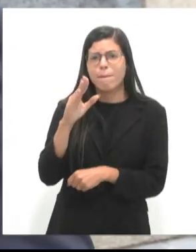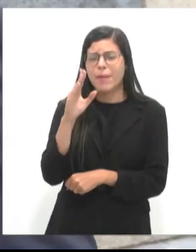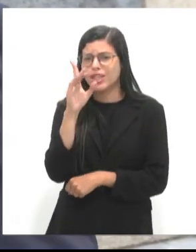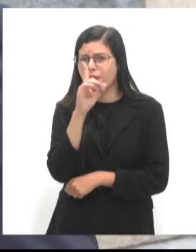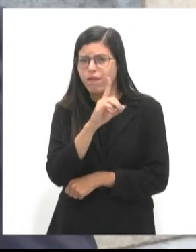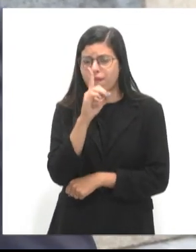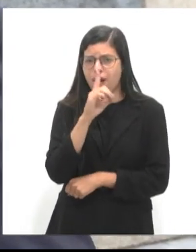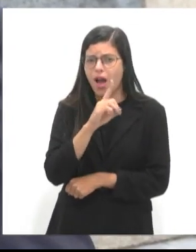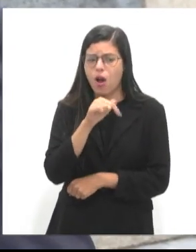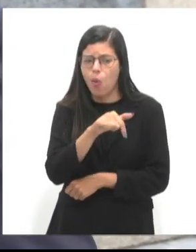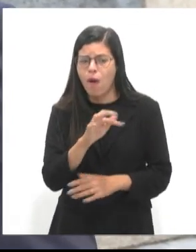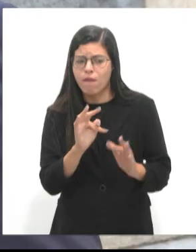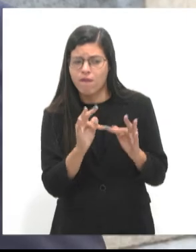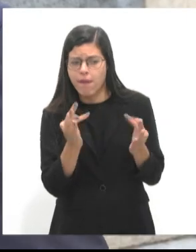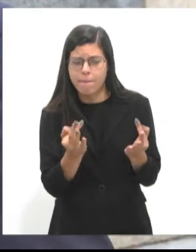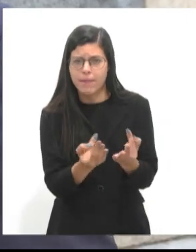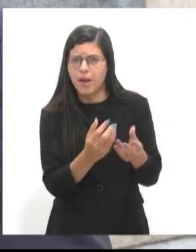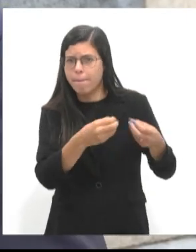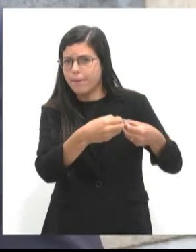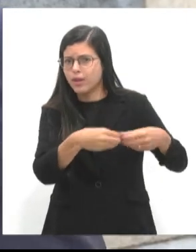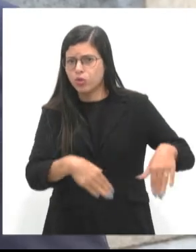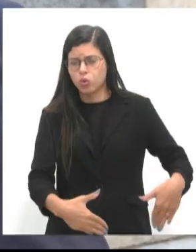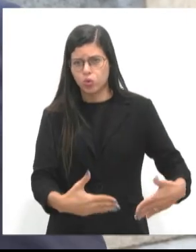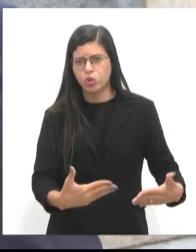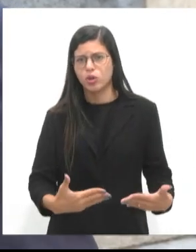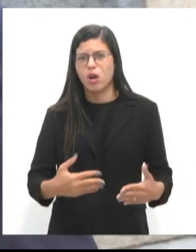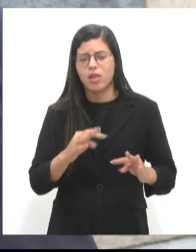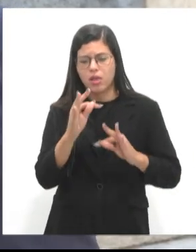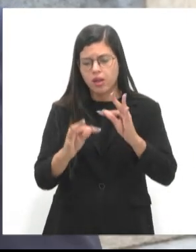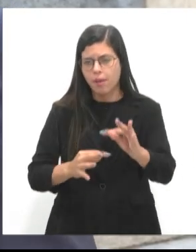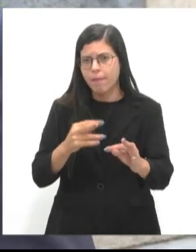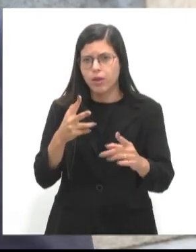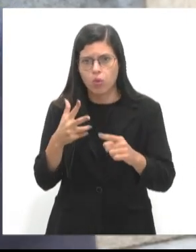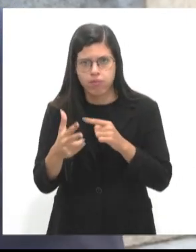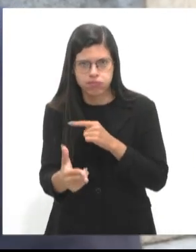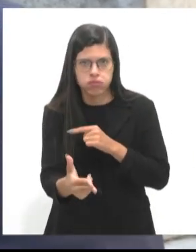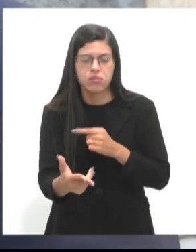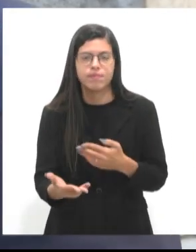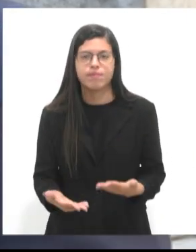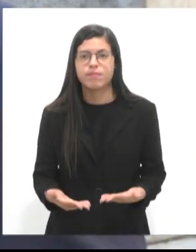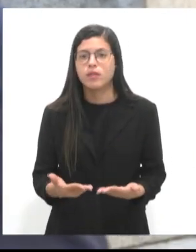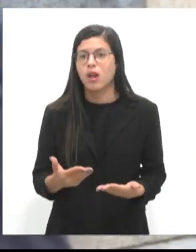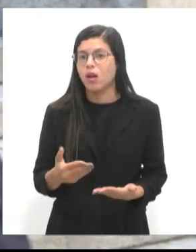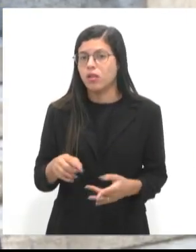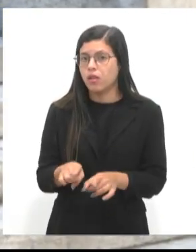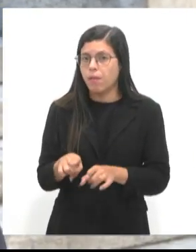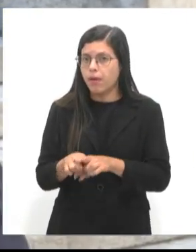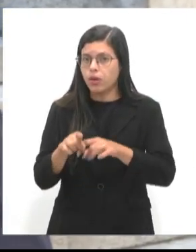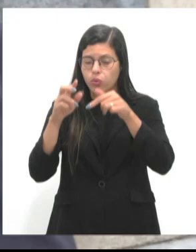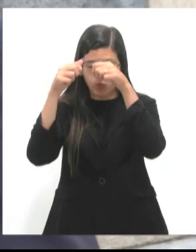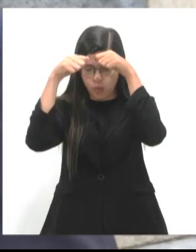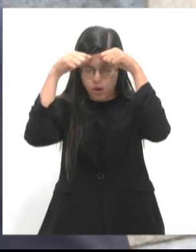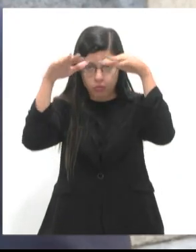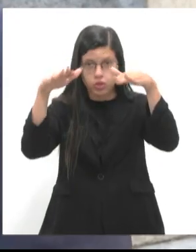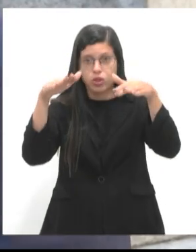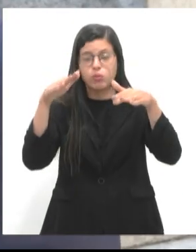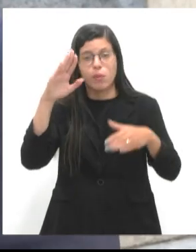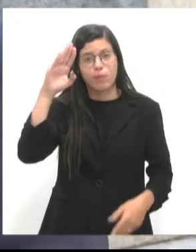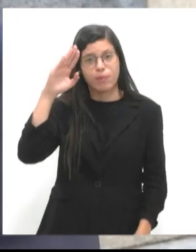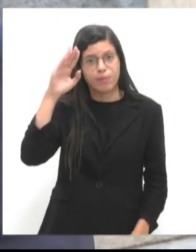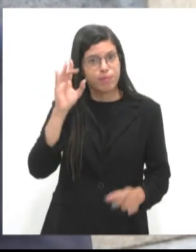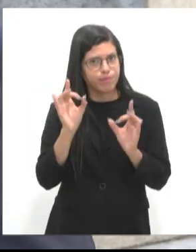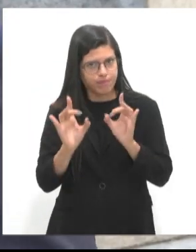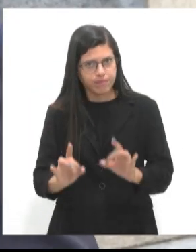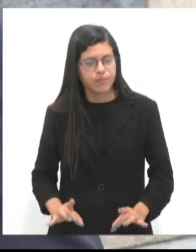tendo a sua condição e os seus tratamentos interrompidos. E no transtorno do espectro autista, de maneira muito especial,